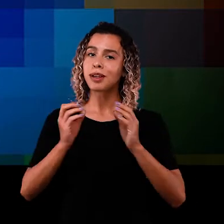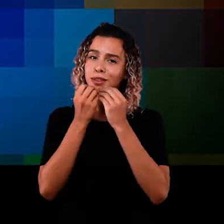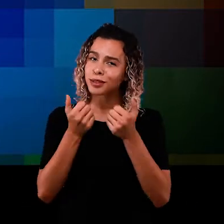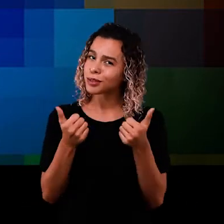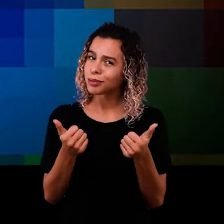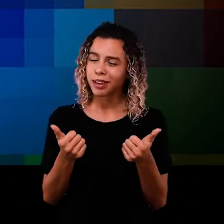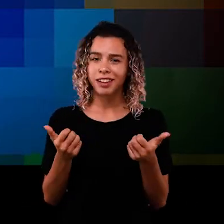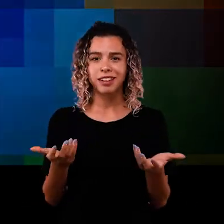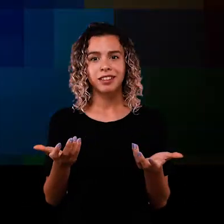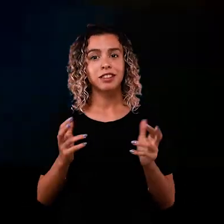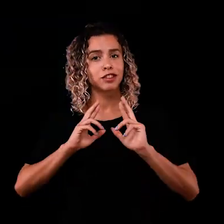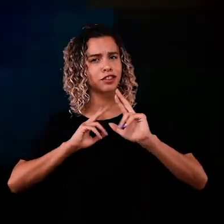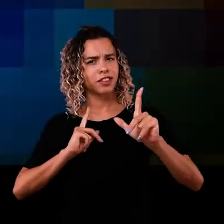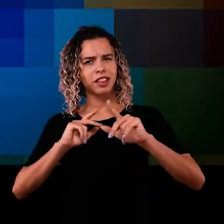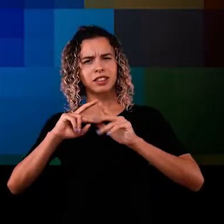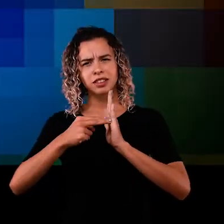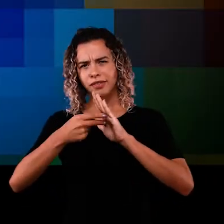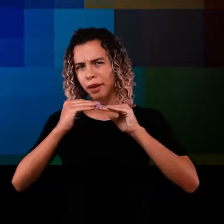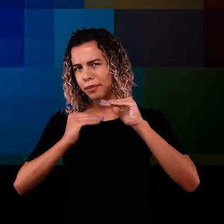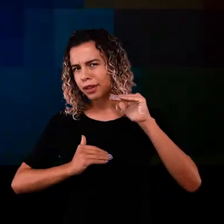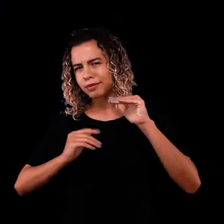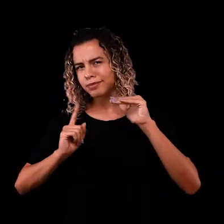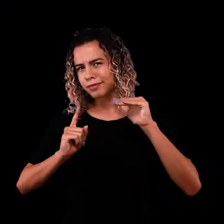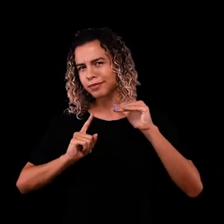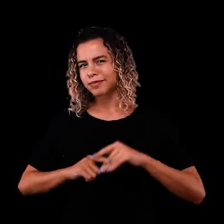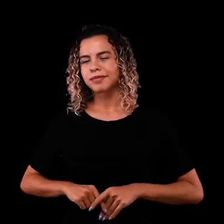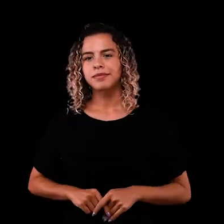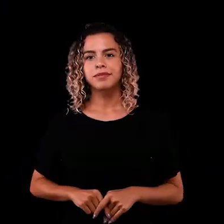mas está tudo bem ser diferente. Diferente, não menos.